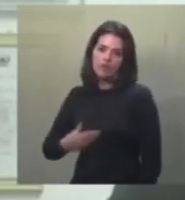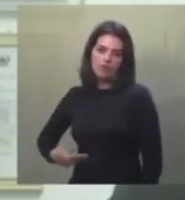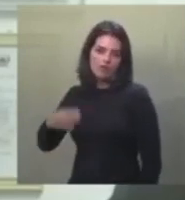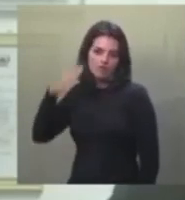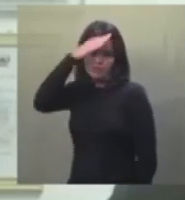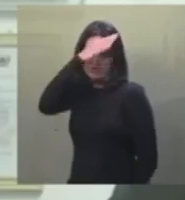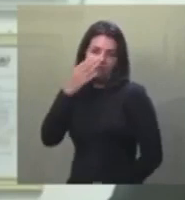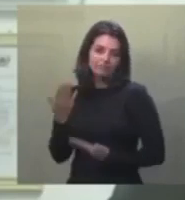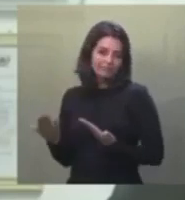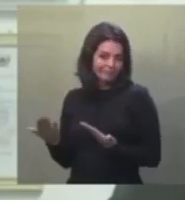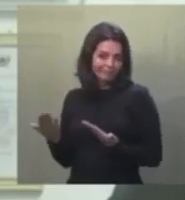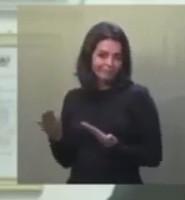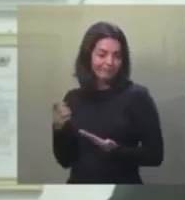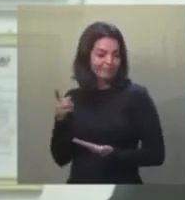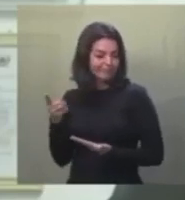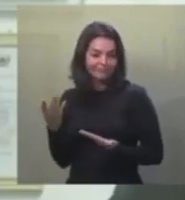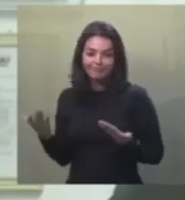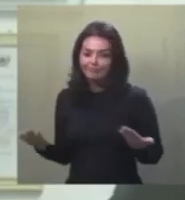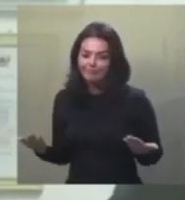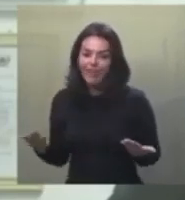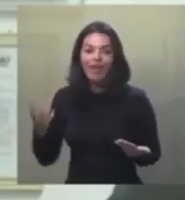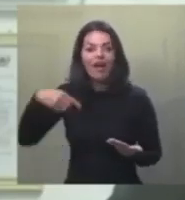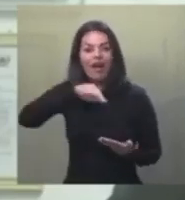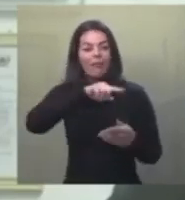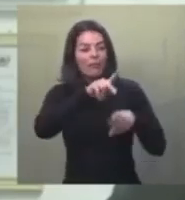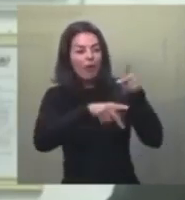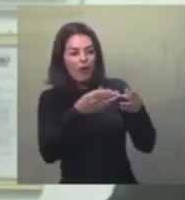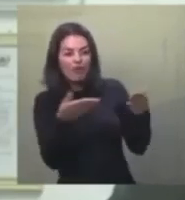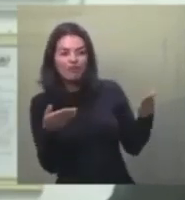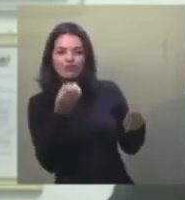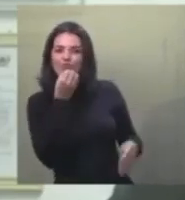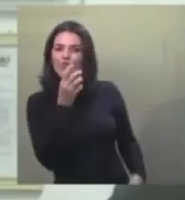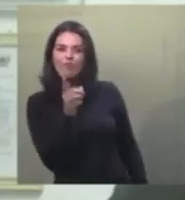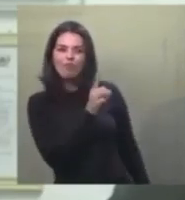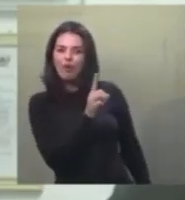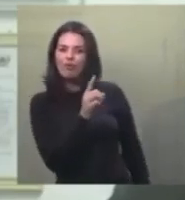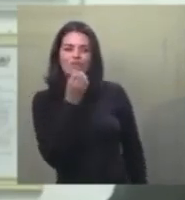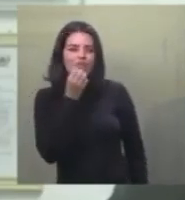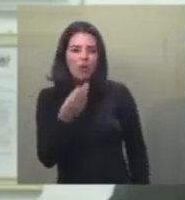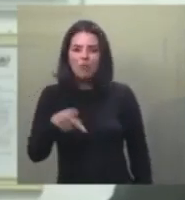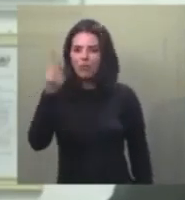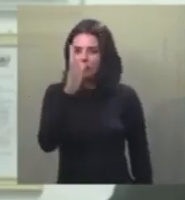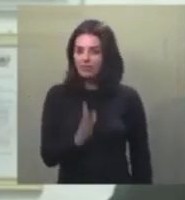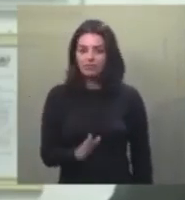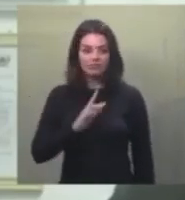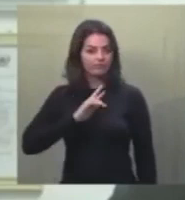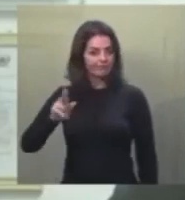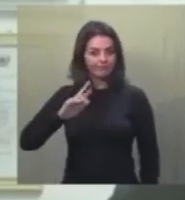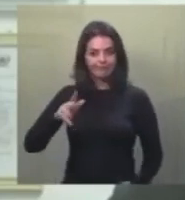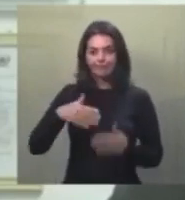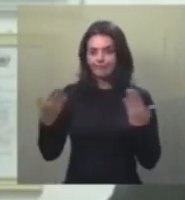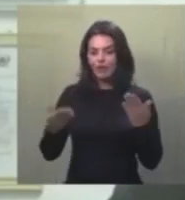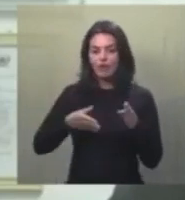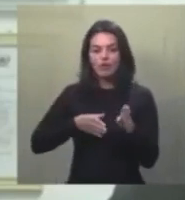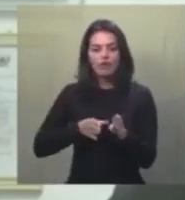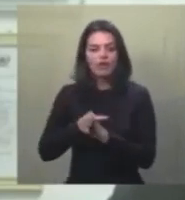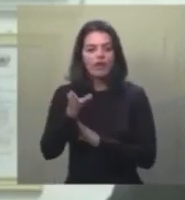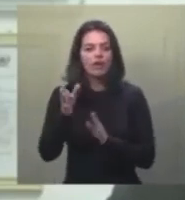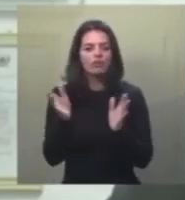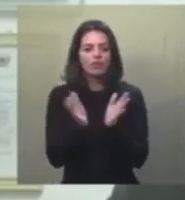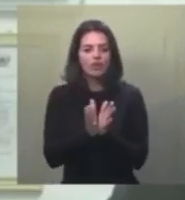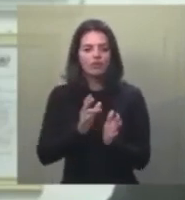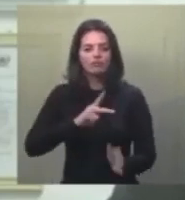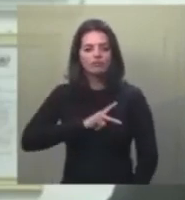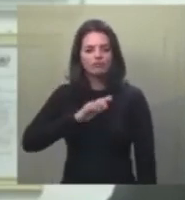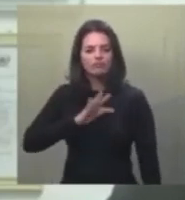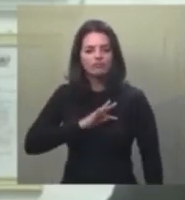do governo Bolsonaro, não é bom para o povo e não é bom para o Brasil. Nós vamos seguir, claro, a orientação do Partido dos Trabalhadores,